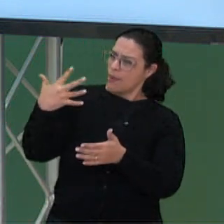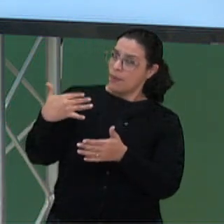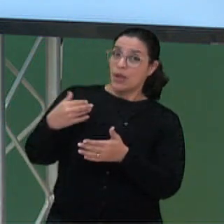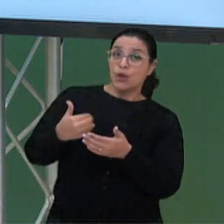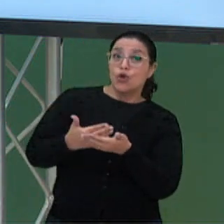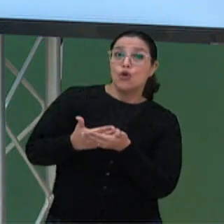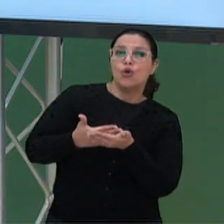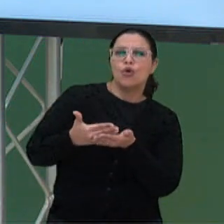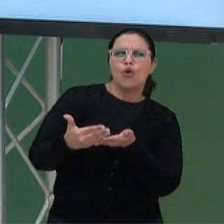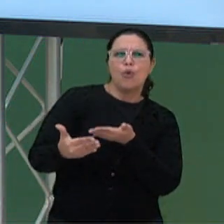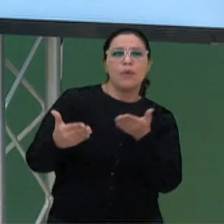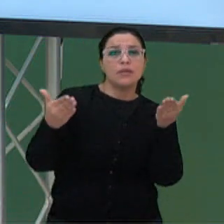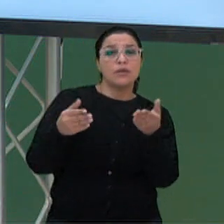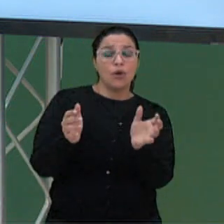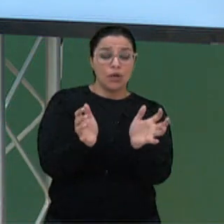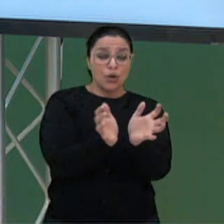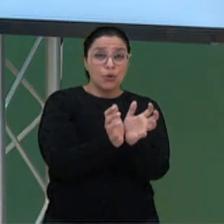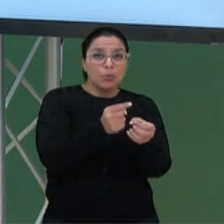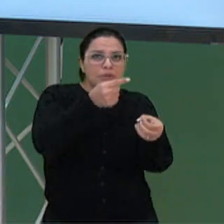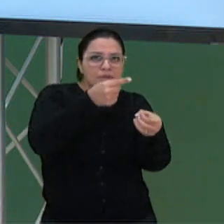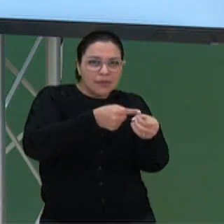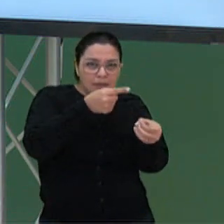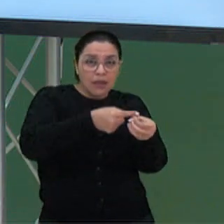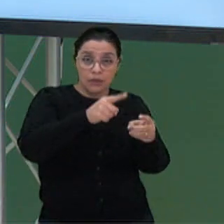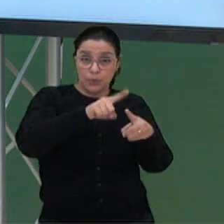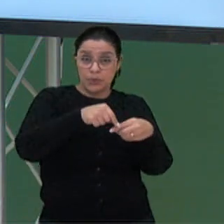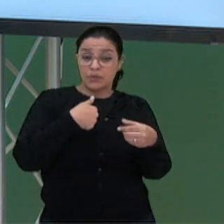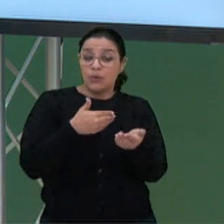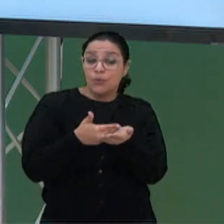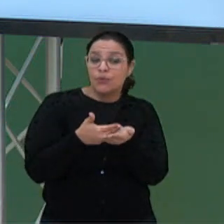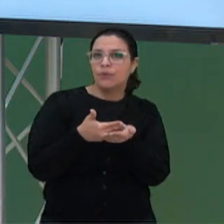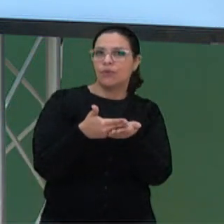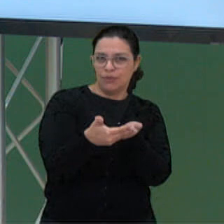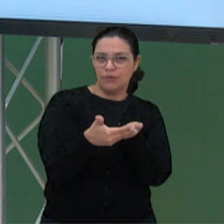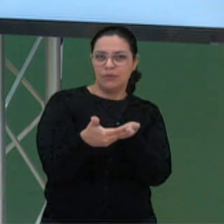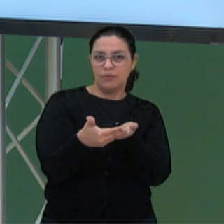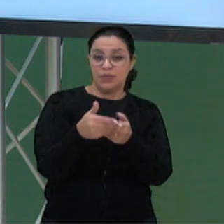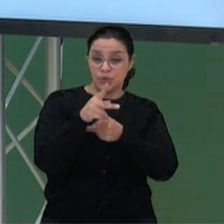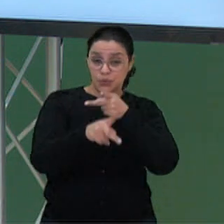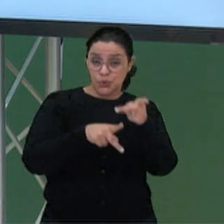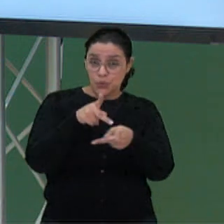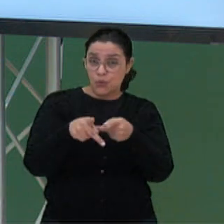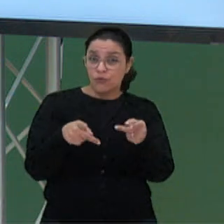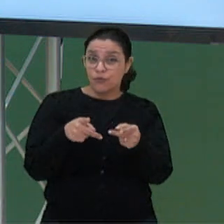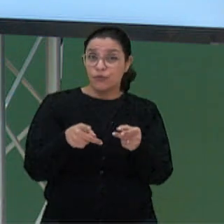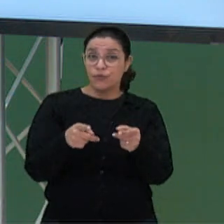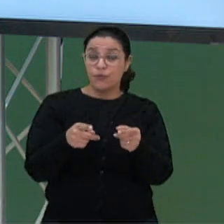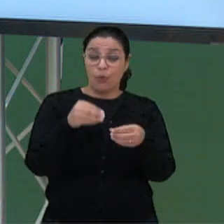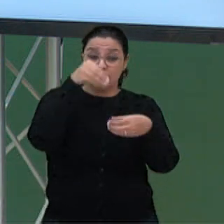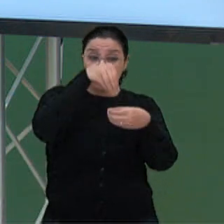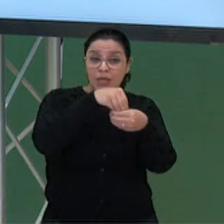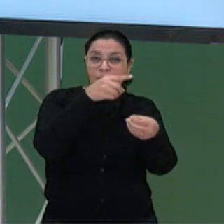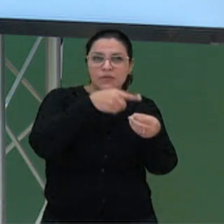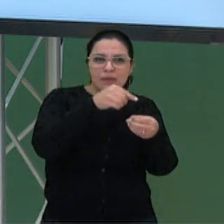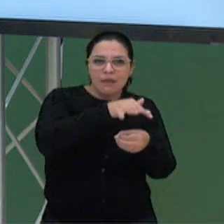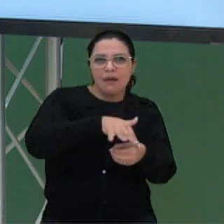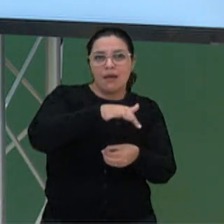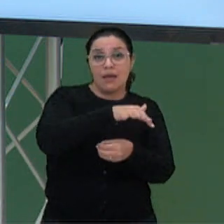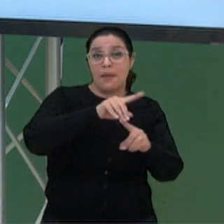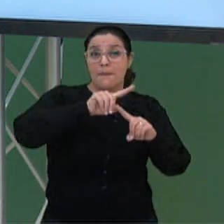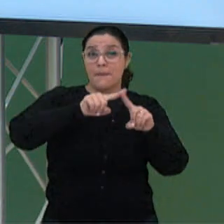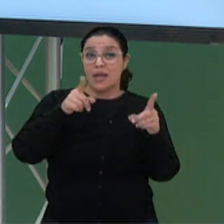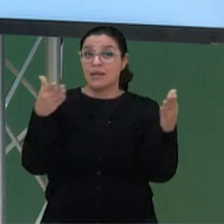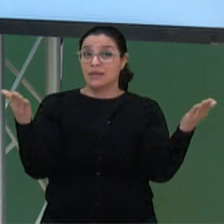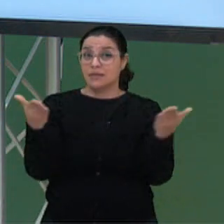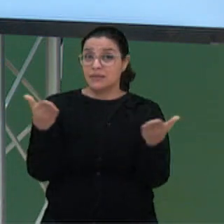quando surgem os primeiros núcleos urbanos. Então, eu já tenho ali um início, né? Uma população que se concentra em determinadas áreas. Mas